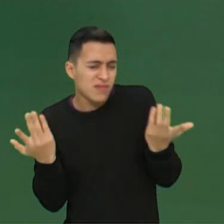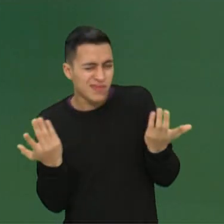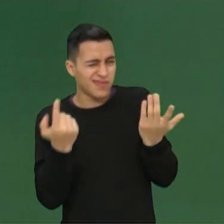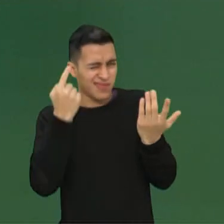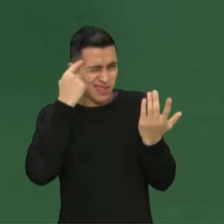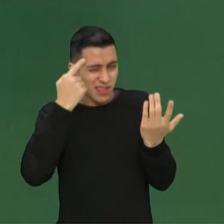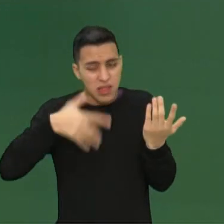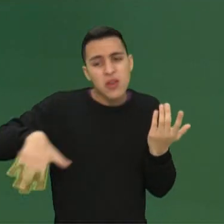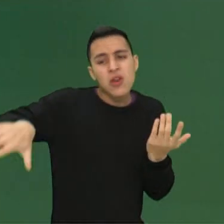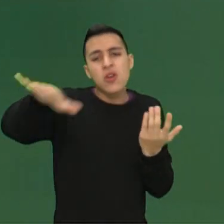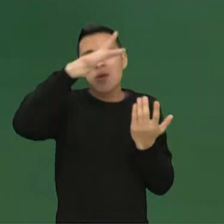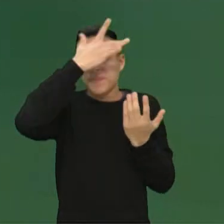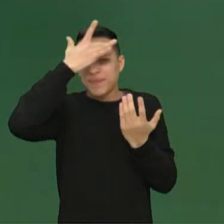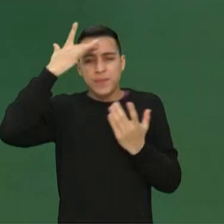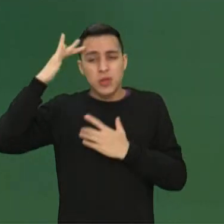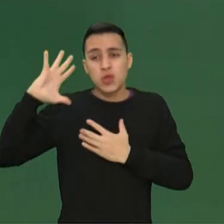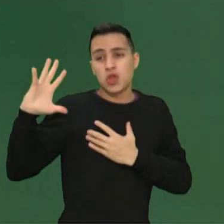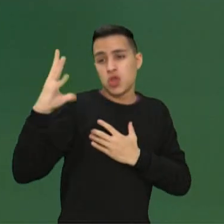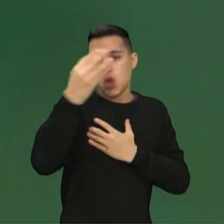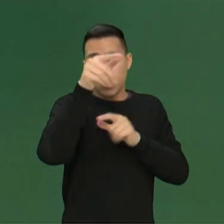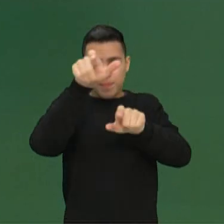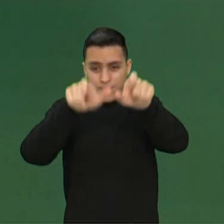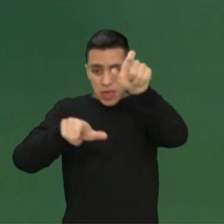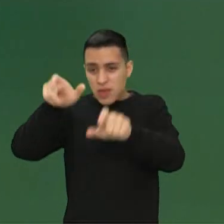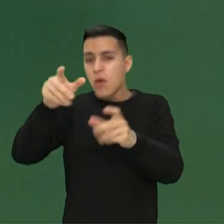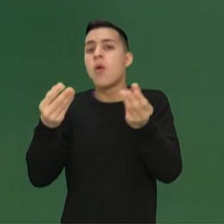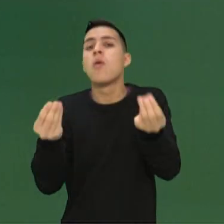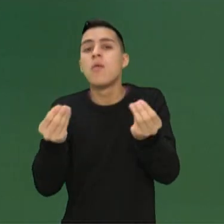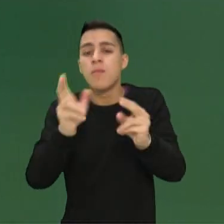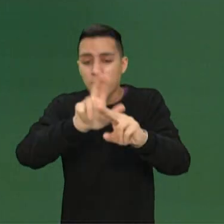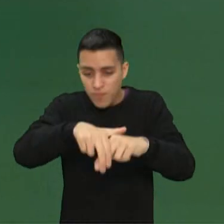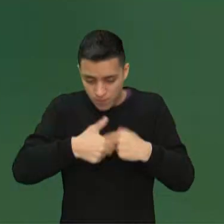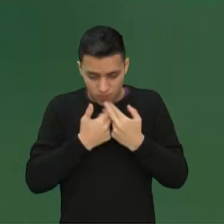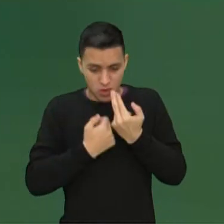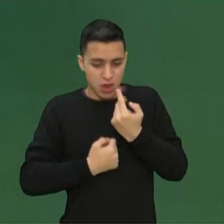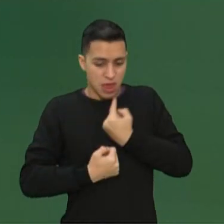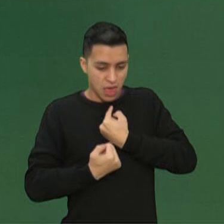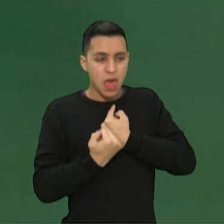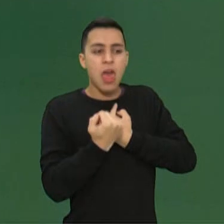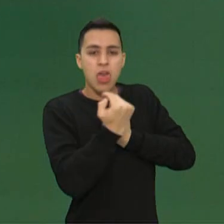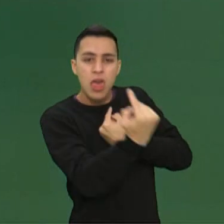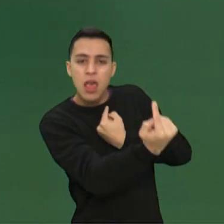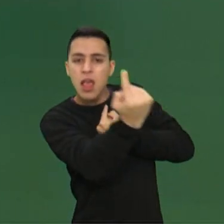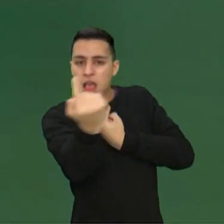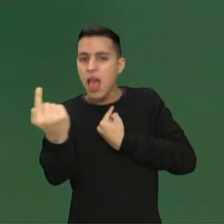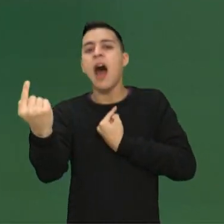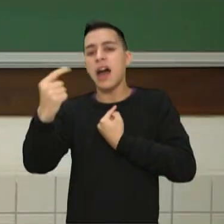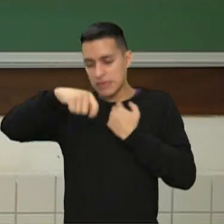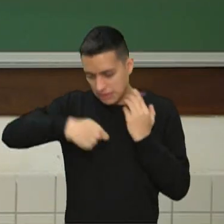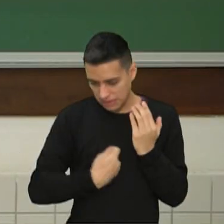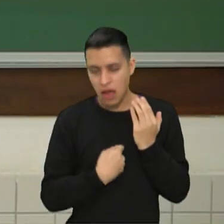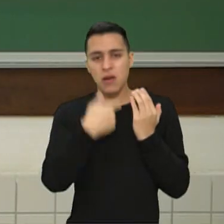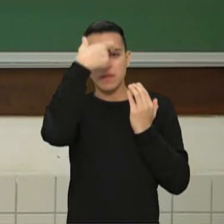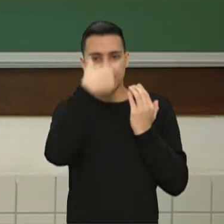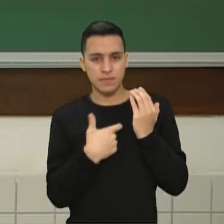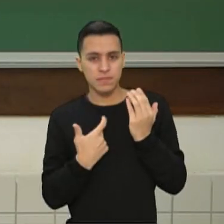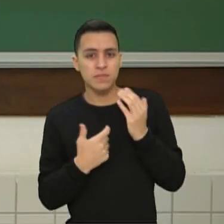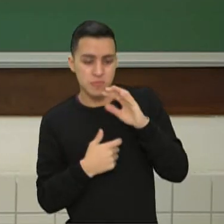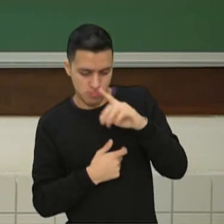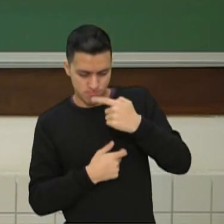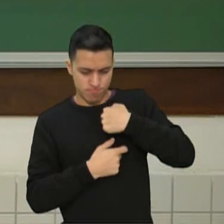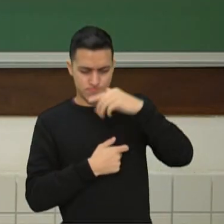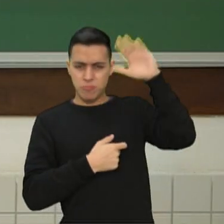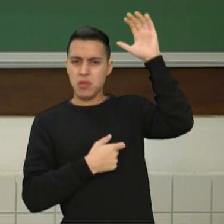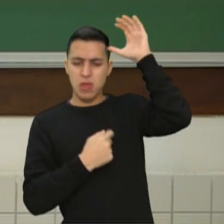todos os indivíduos, todo indivíduo se constitui a partir de outros indivíduos, né? Você toma consciência que